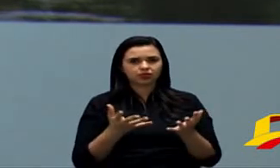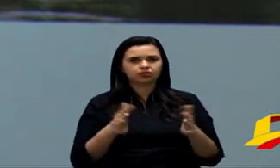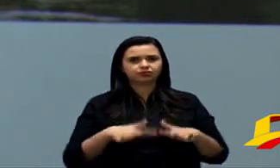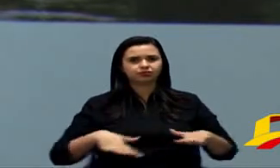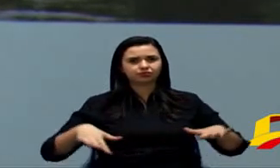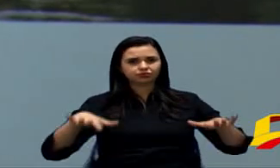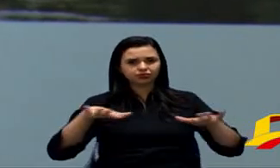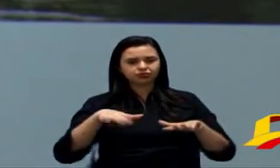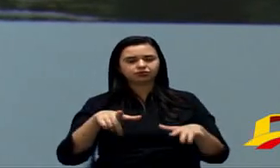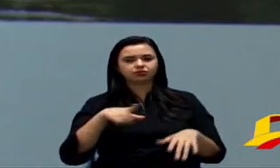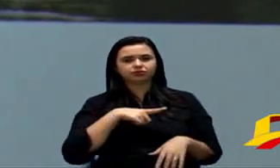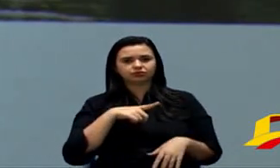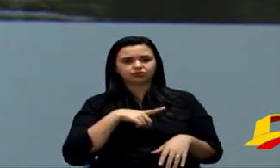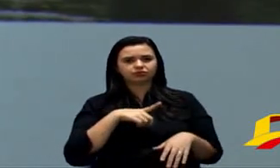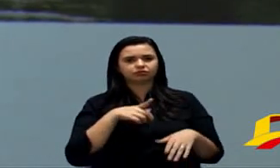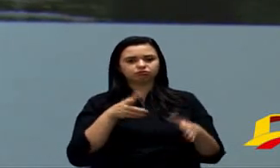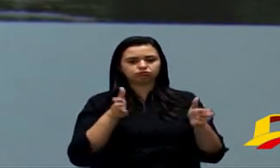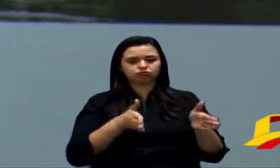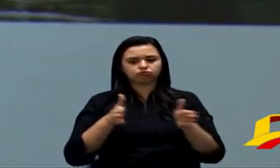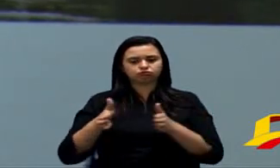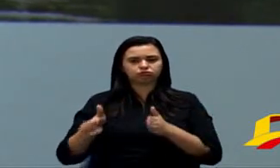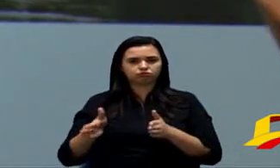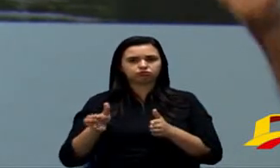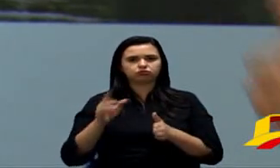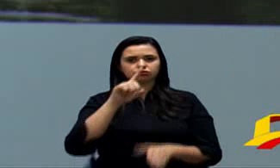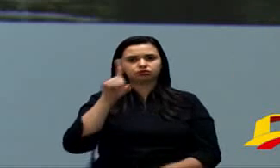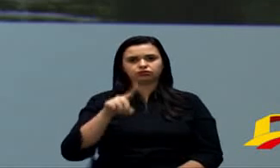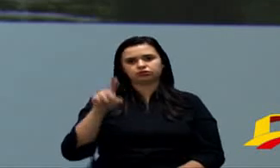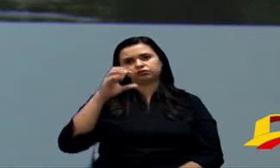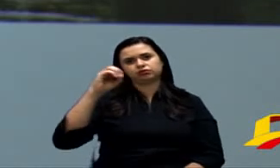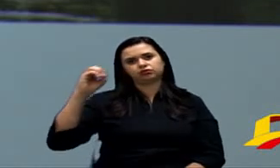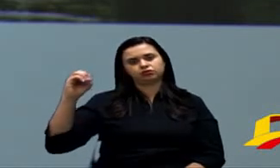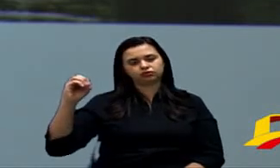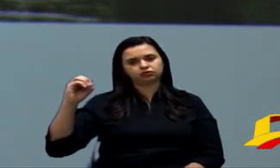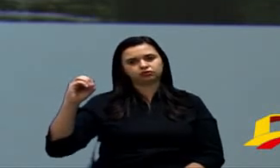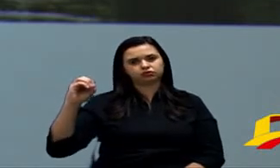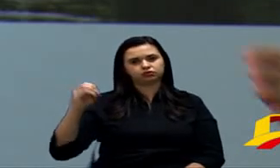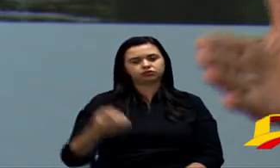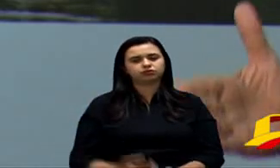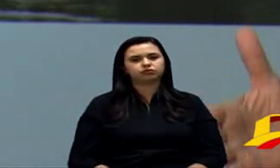modelo de zoológico atual. É isso que está em questão, como foi dito há pouco tempo aqui.